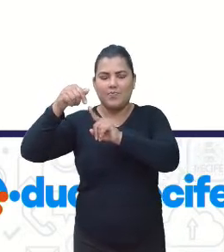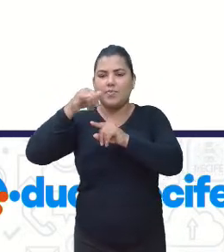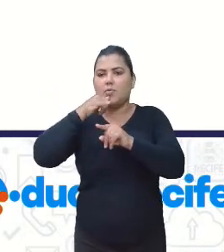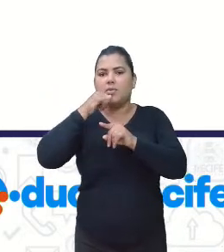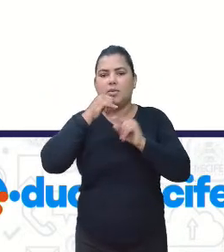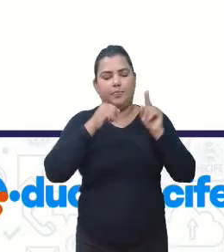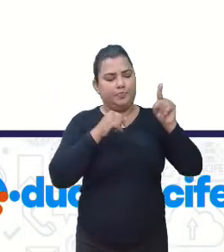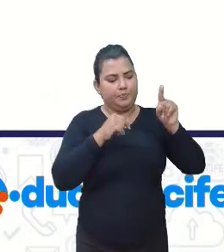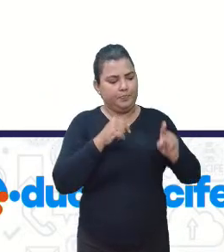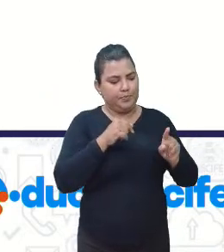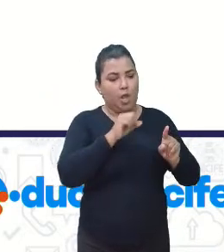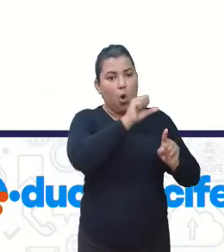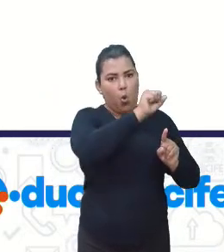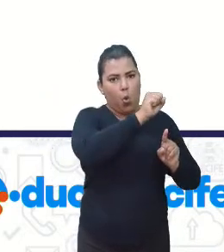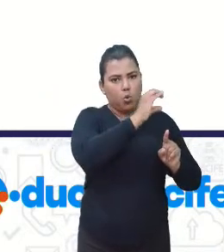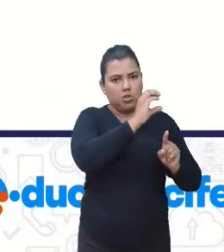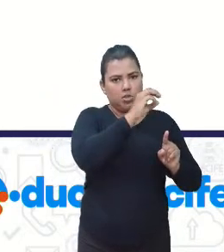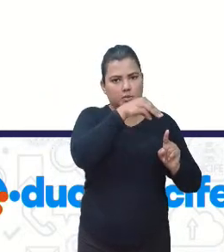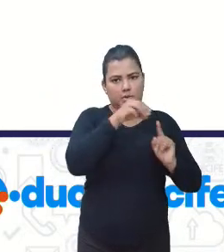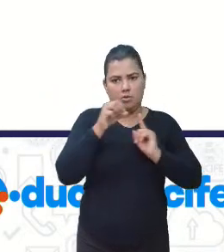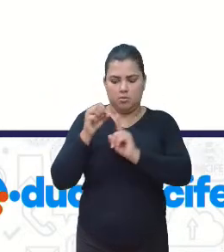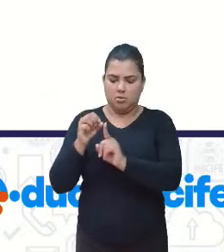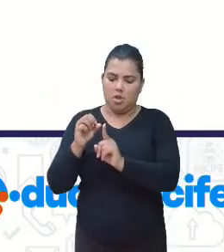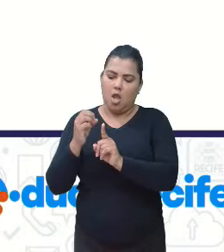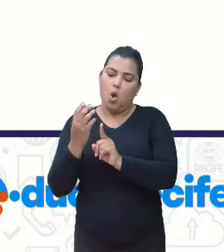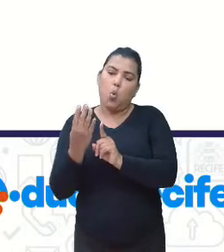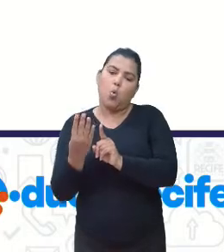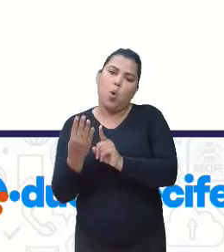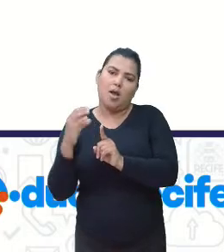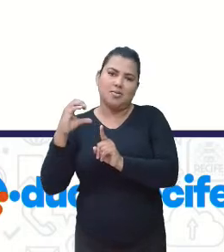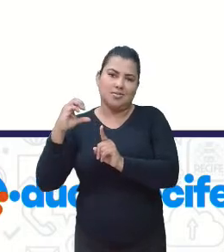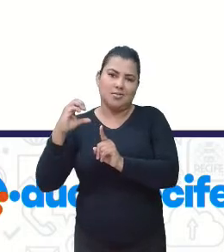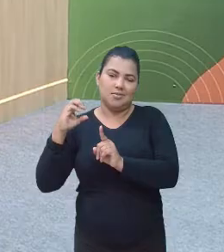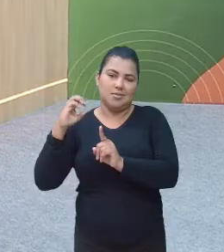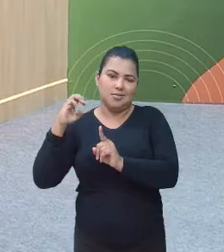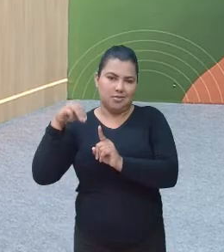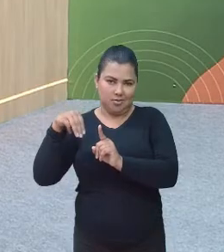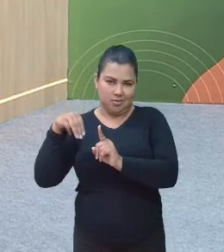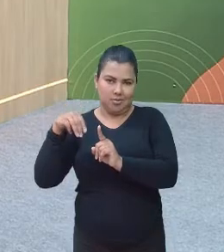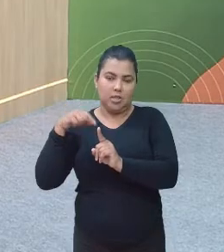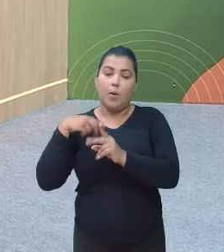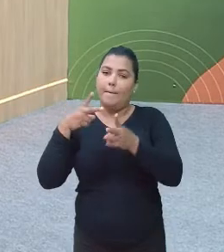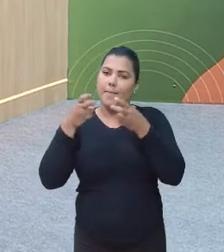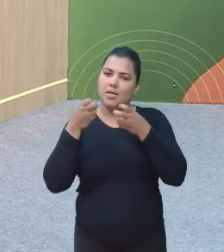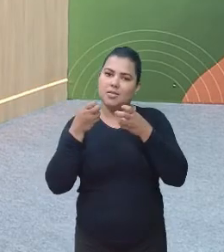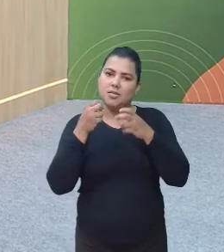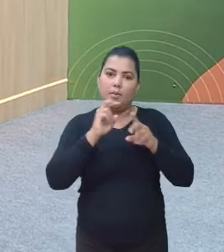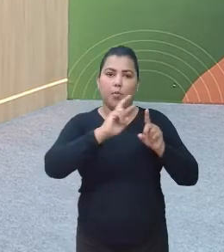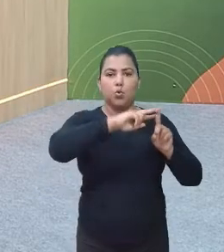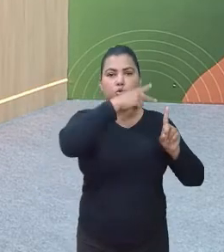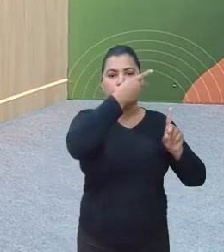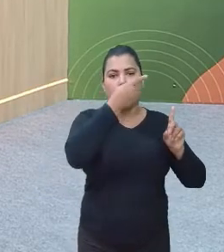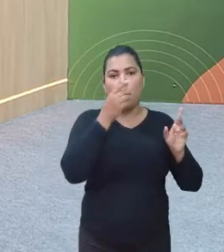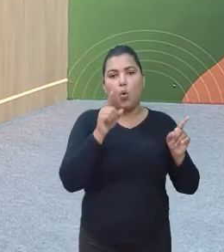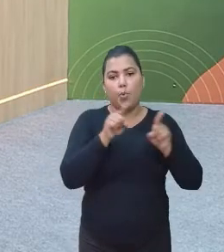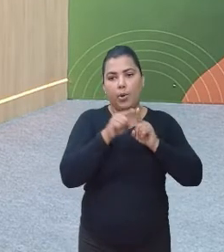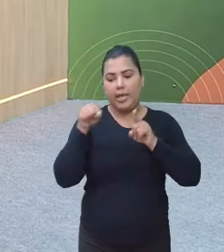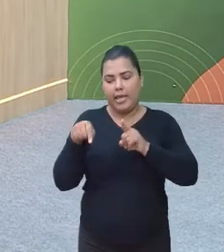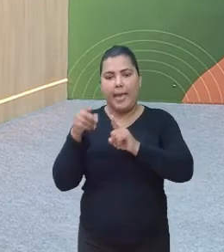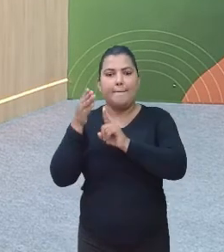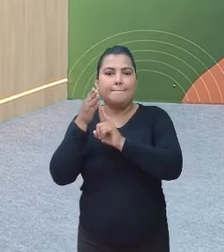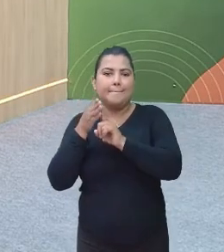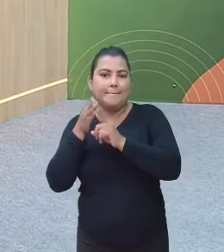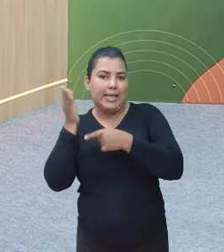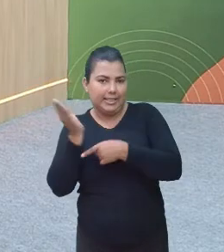8 centímetros e a altura do retângulo menor é 4 centímetros, eu também consigo observar a relação dobro